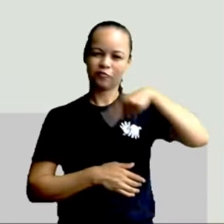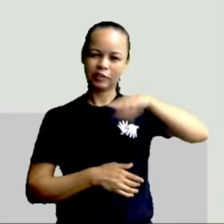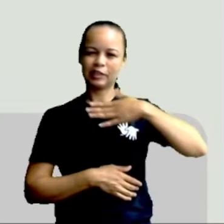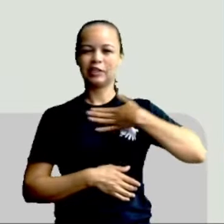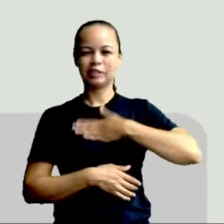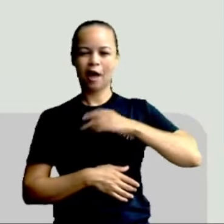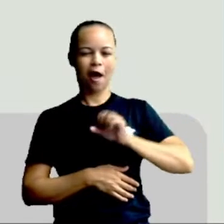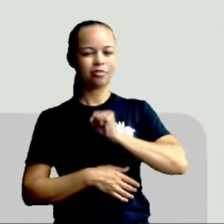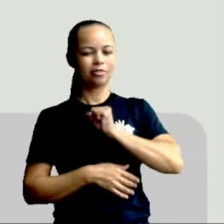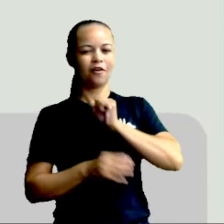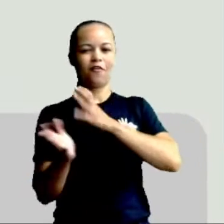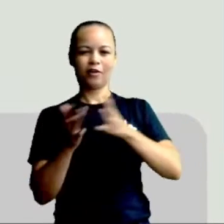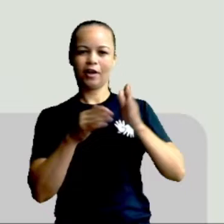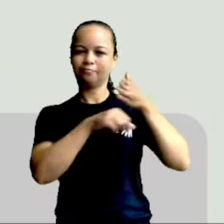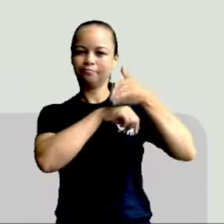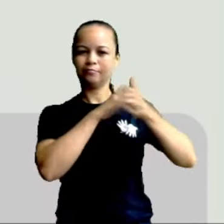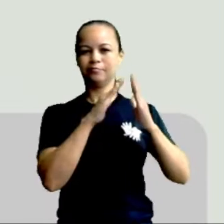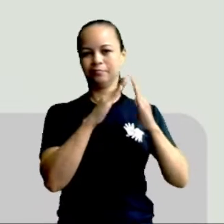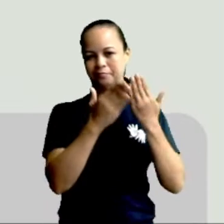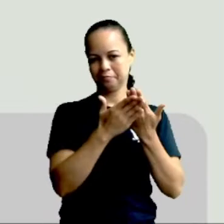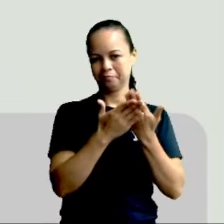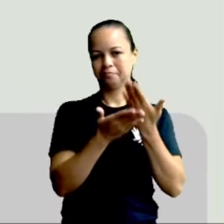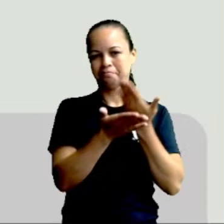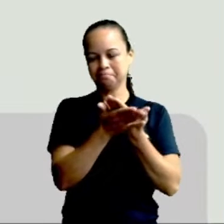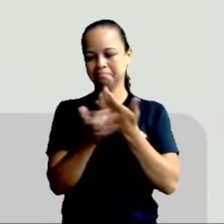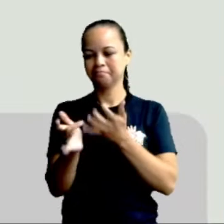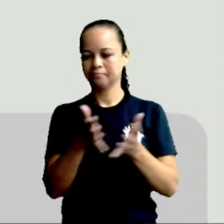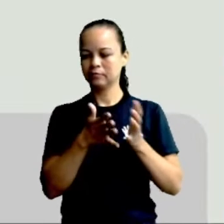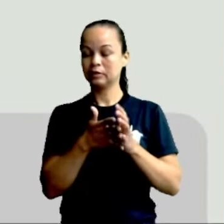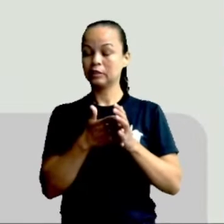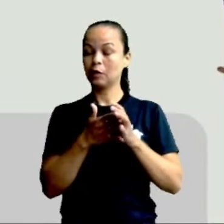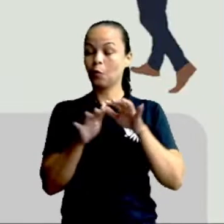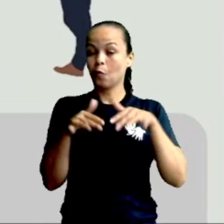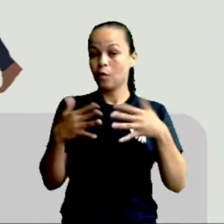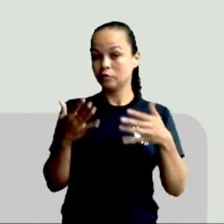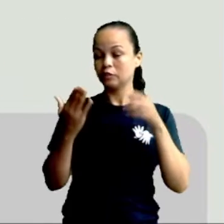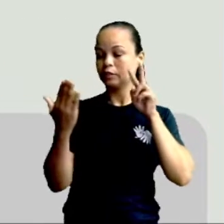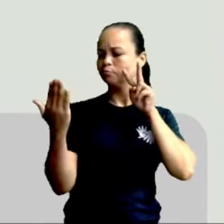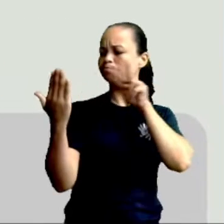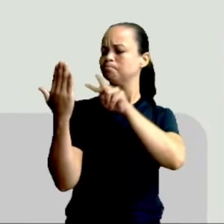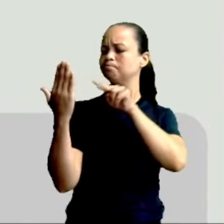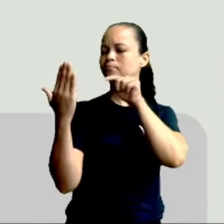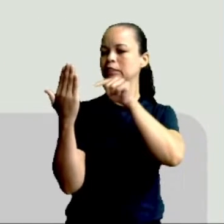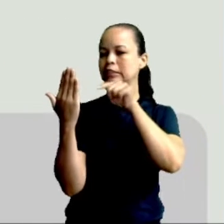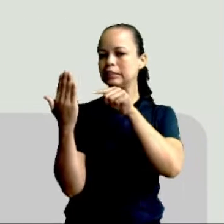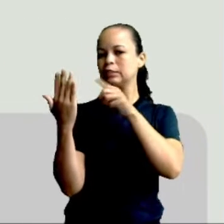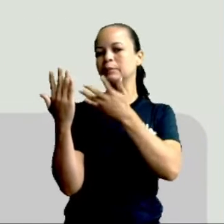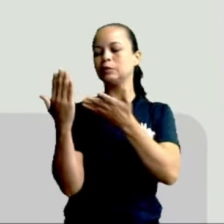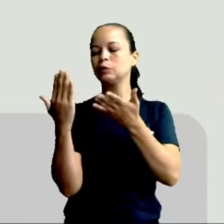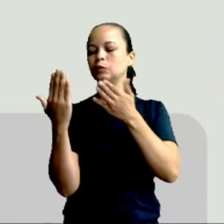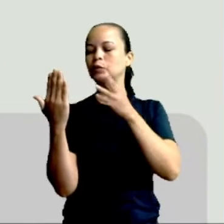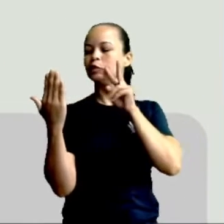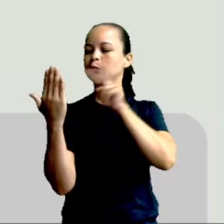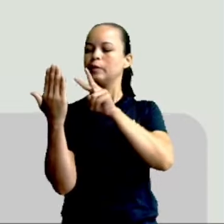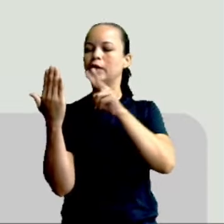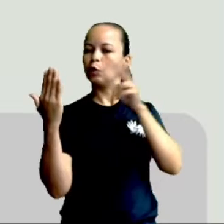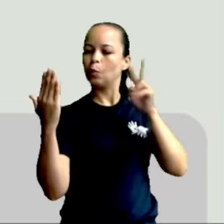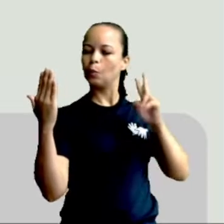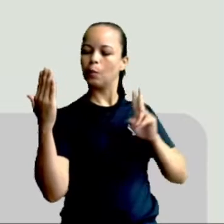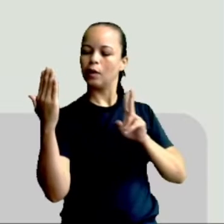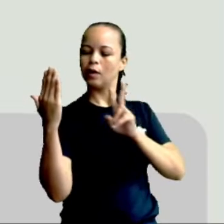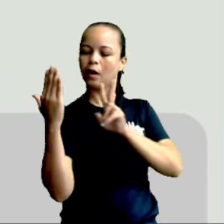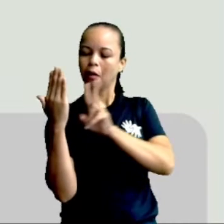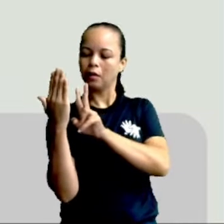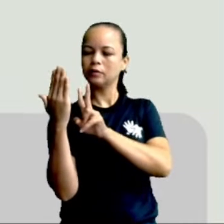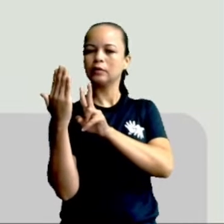quando você se aproxima do espelho, automaticamente a sua imagem também se aproxima. Então, eu vou